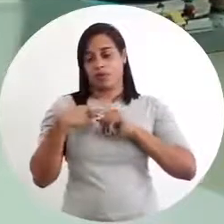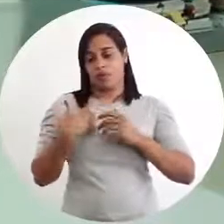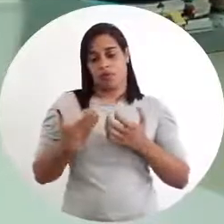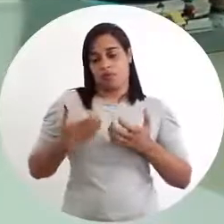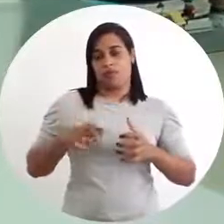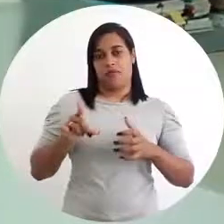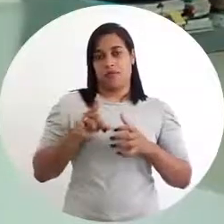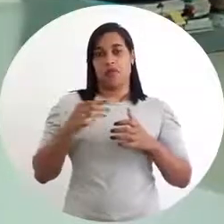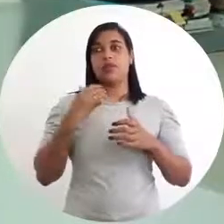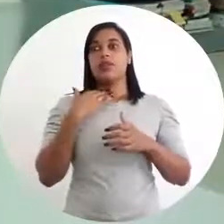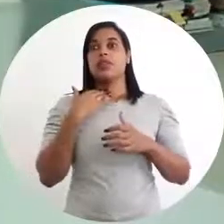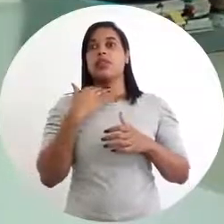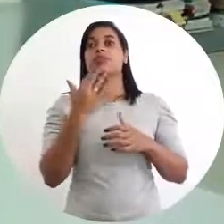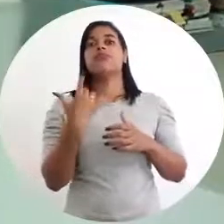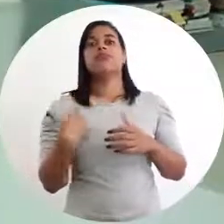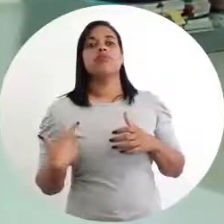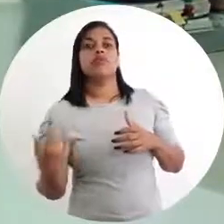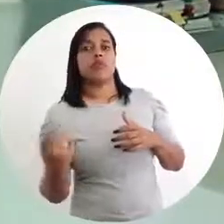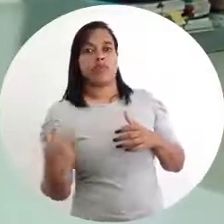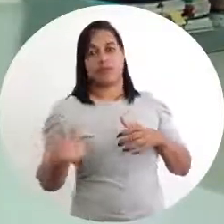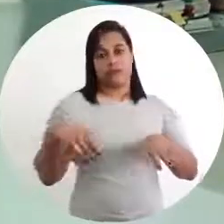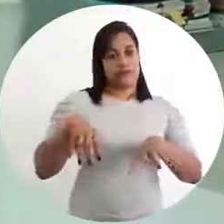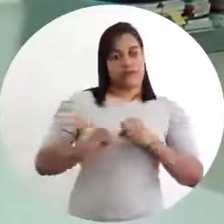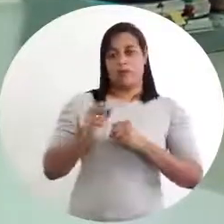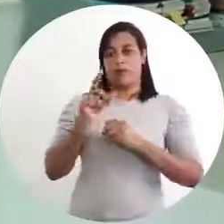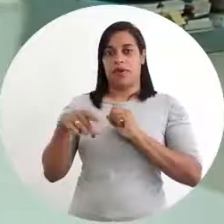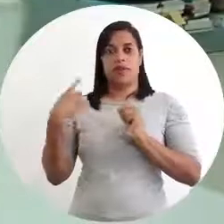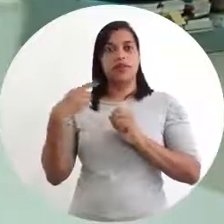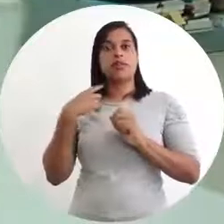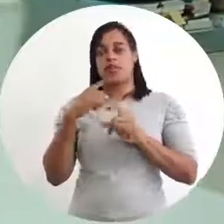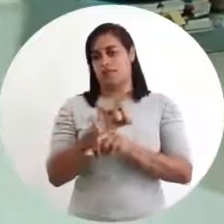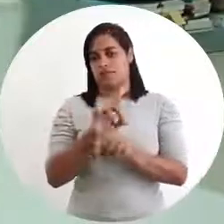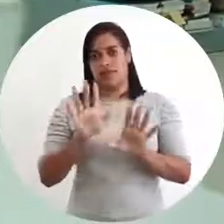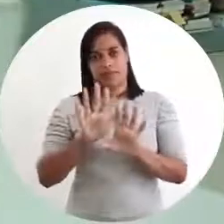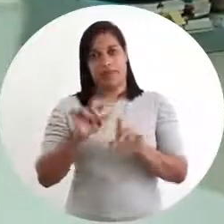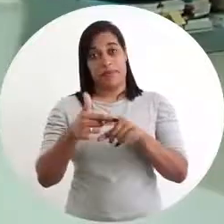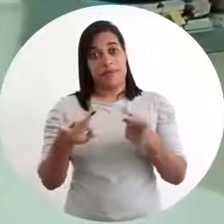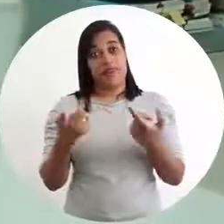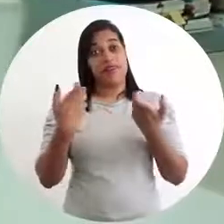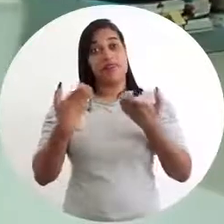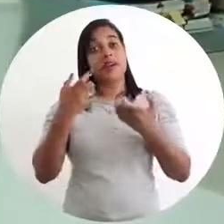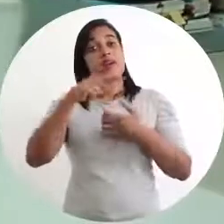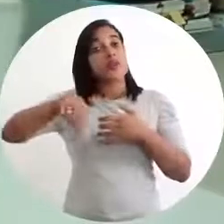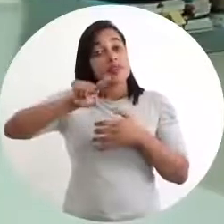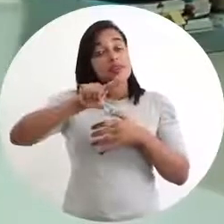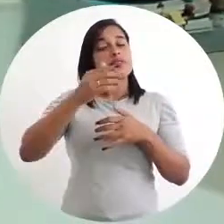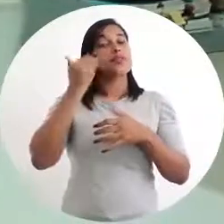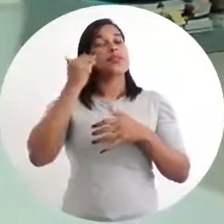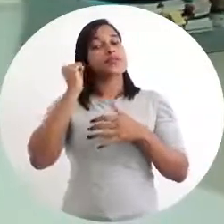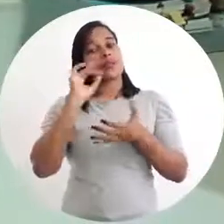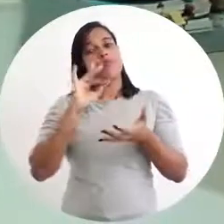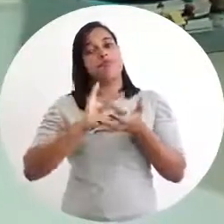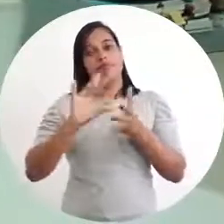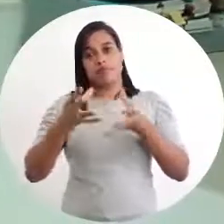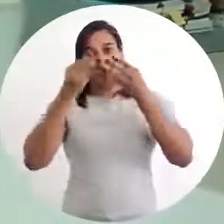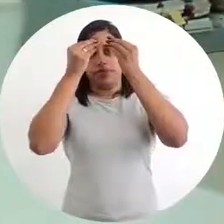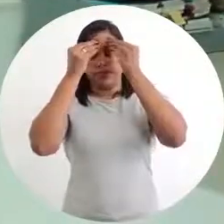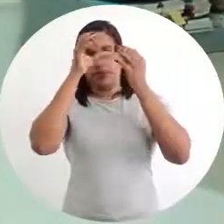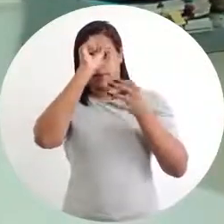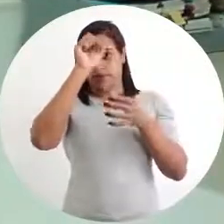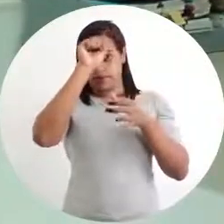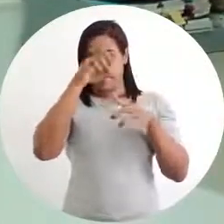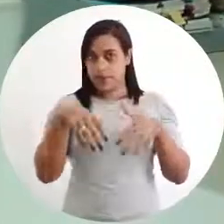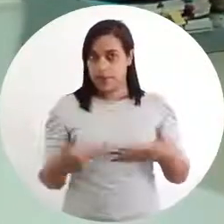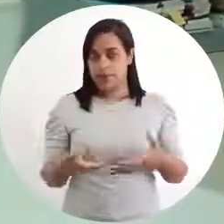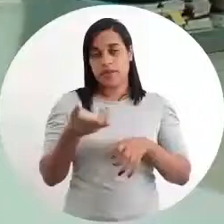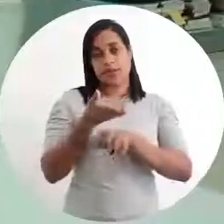que ninguém saia daqui como advogado, não é essa a exigência, mas eu vou tentar passar para vocês aqui